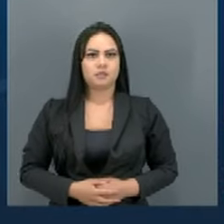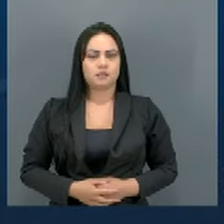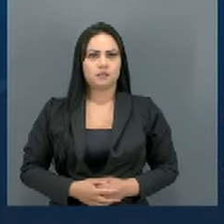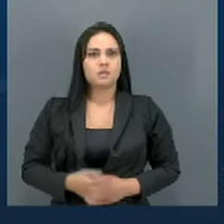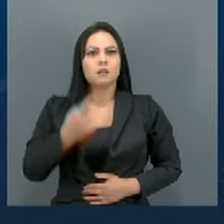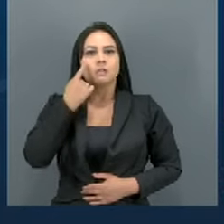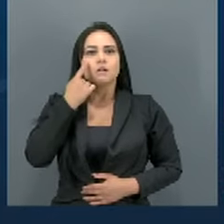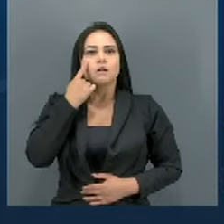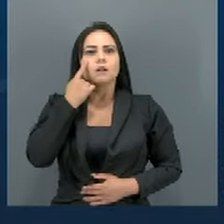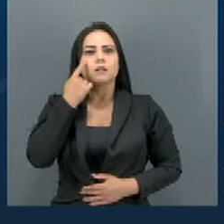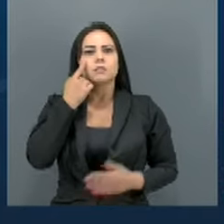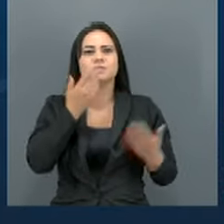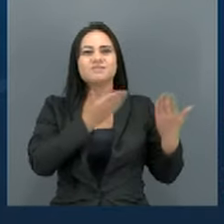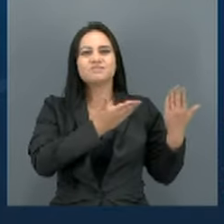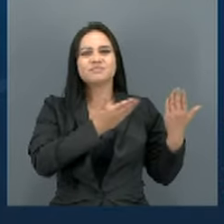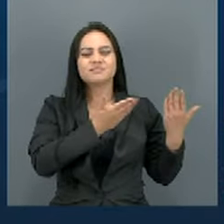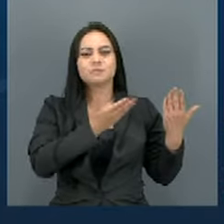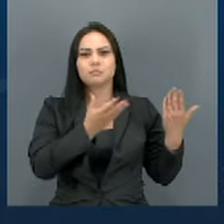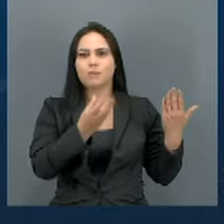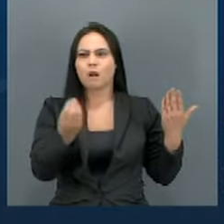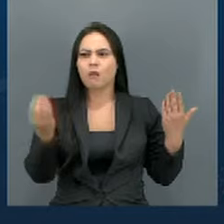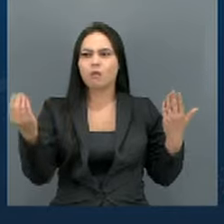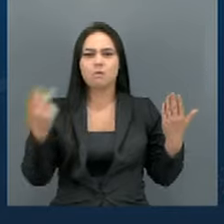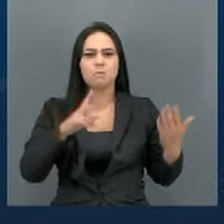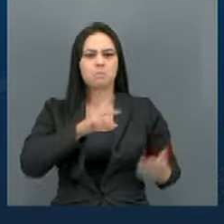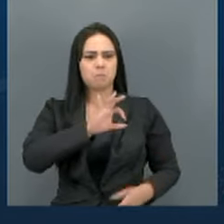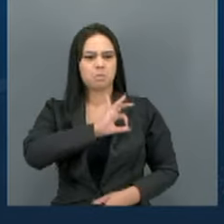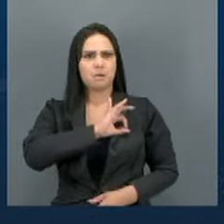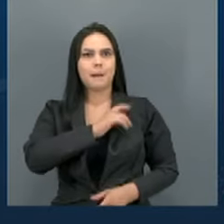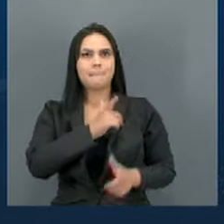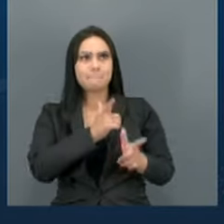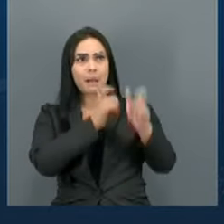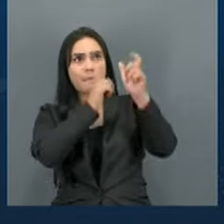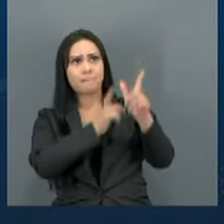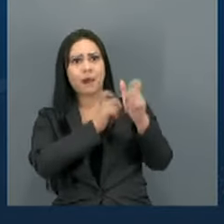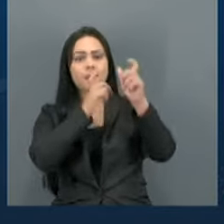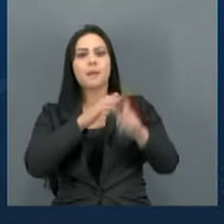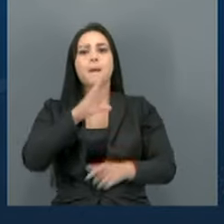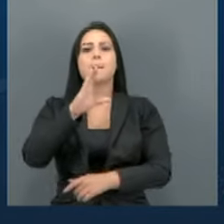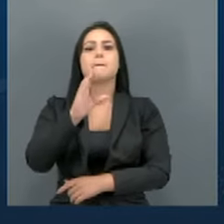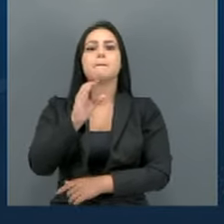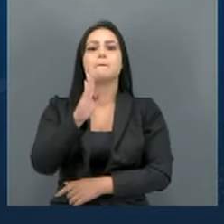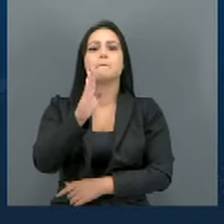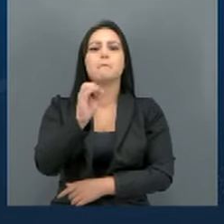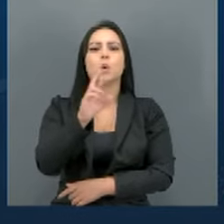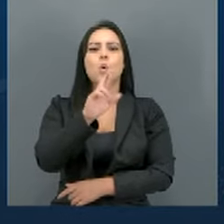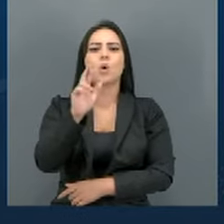Ali lá vem um monte de polícia atirando com bala de borracha e jogando gás.